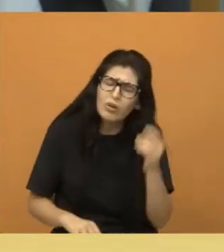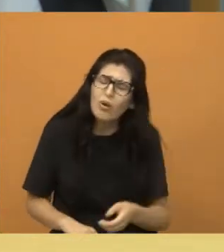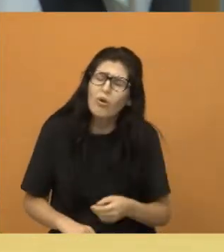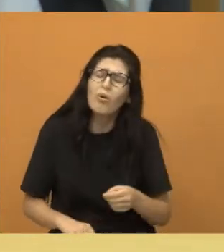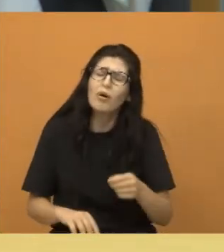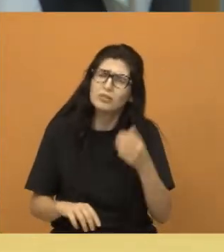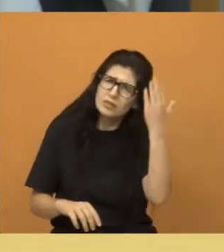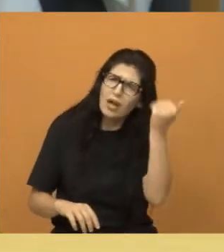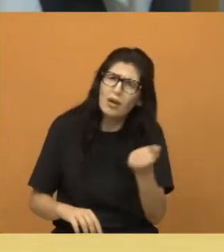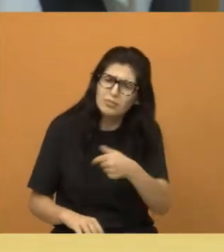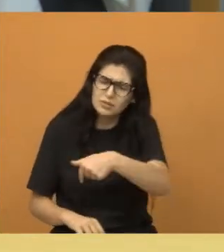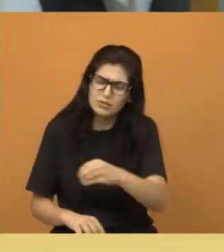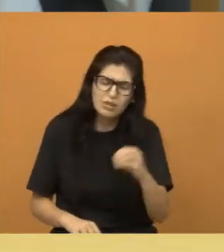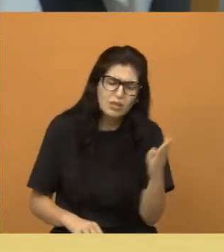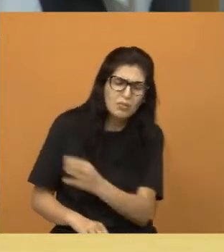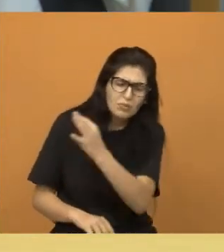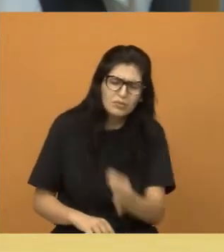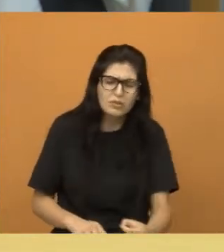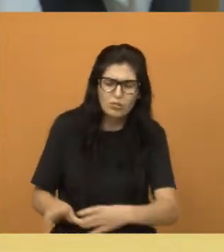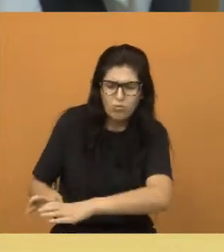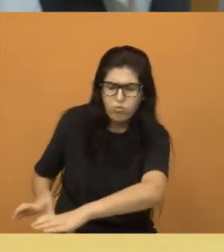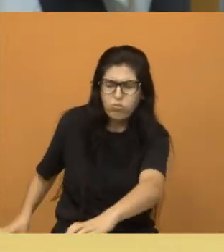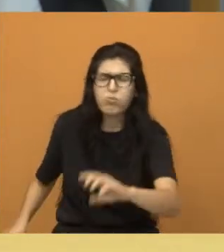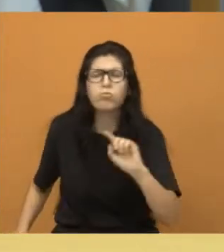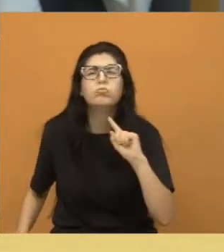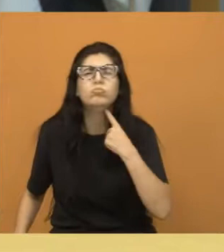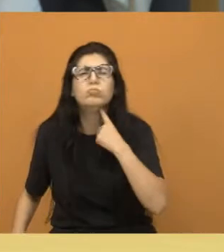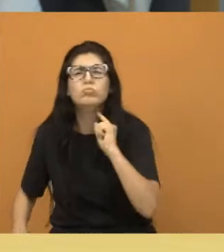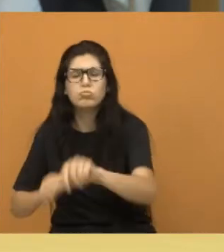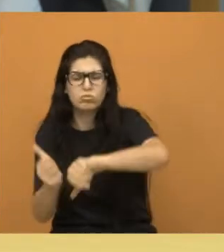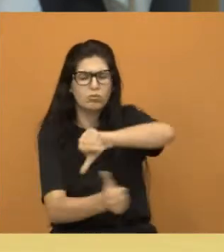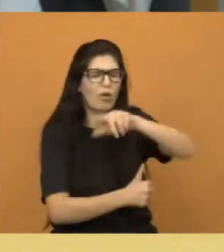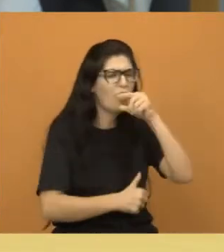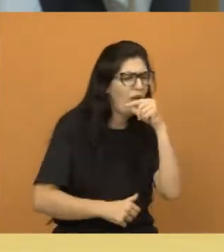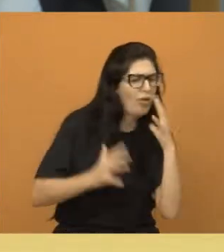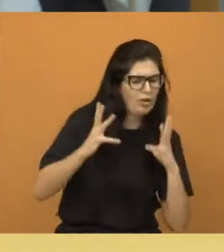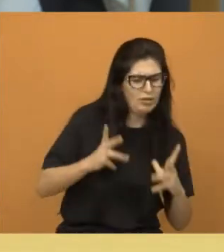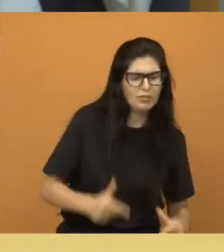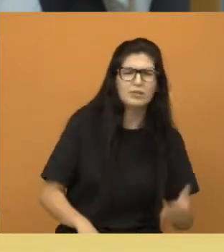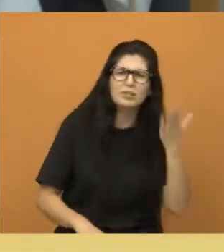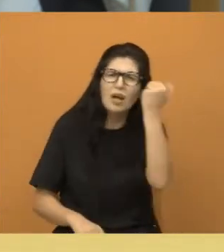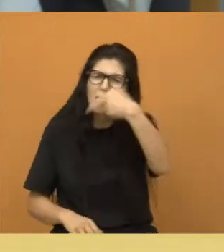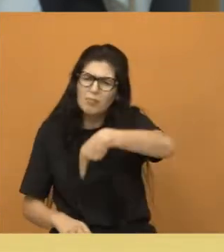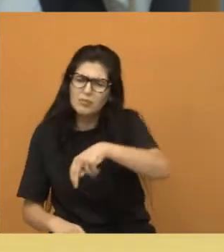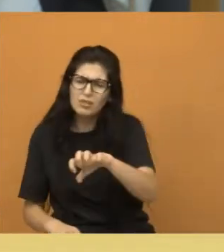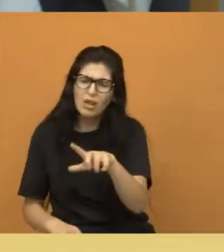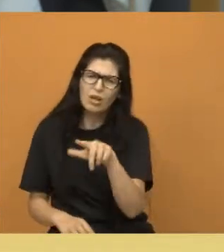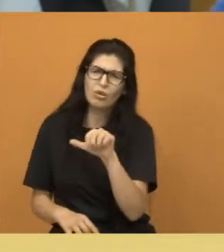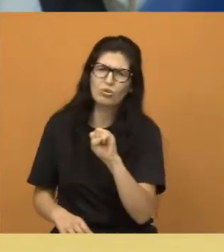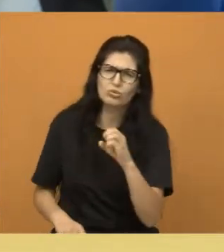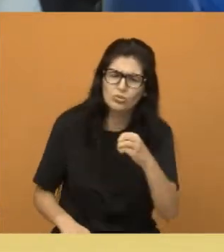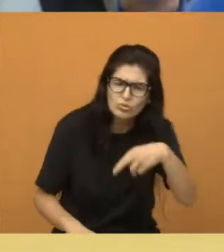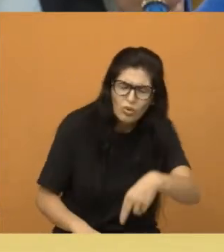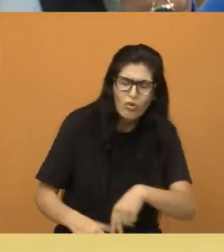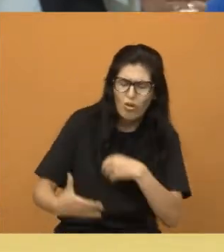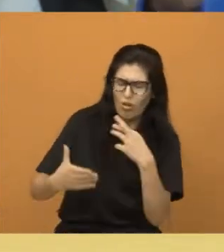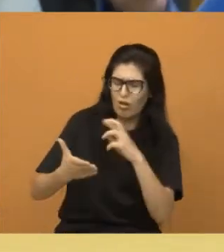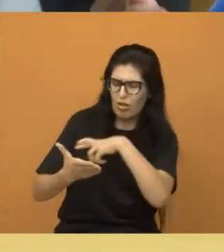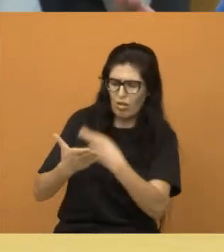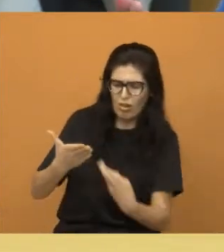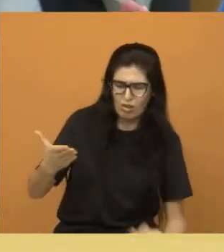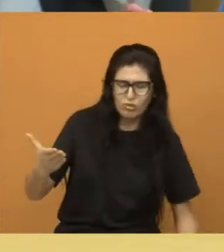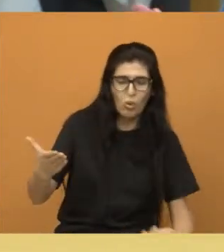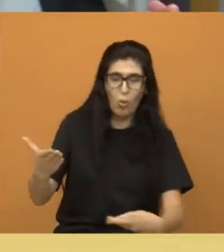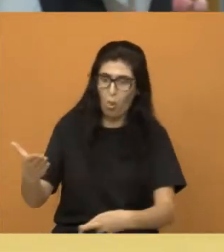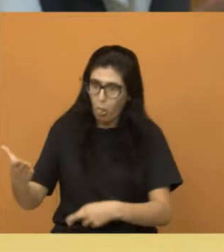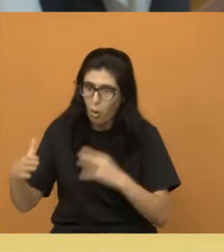esgoto. Então, tem muitos projetos. A gente recebeu agora do Nelson Priantes o relatório, o quanto avançou o